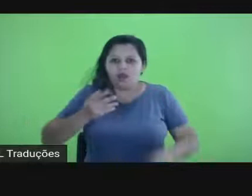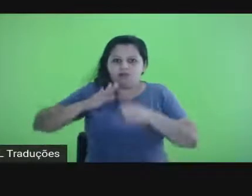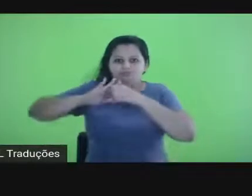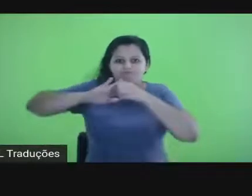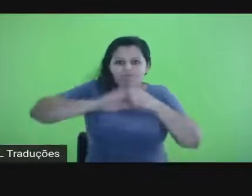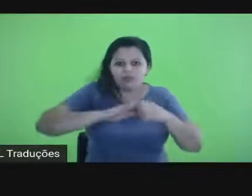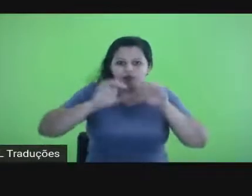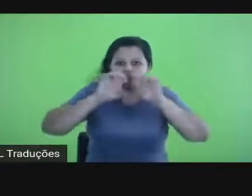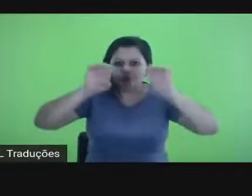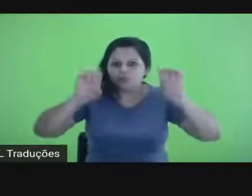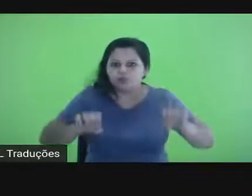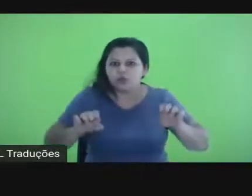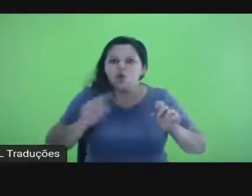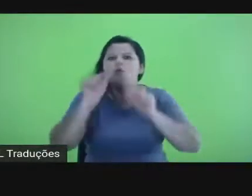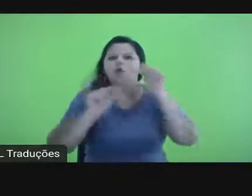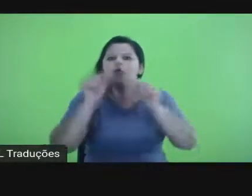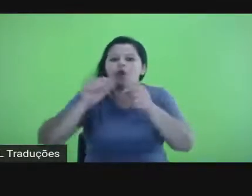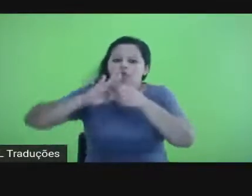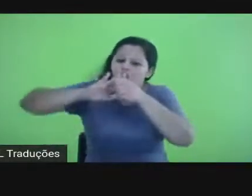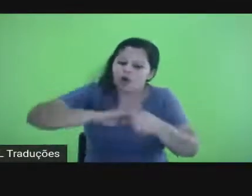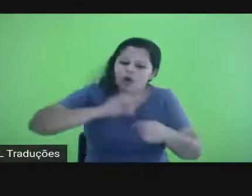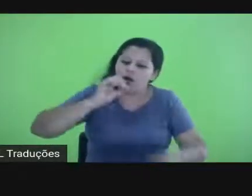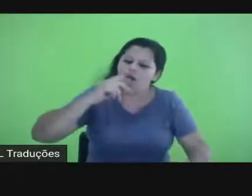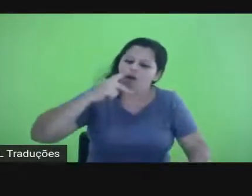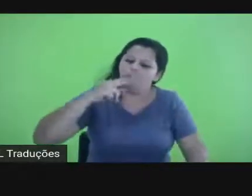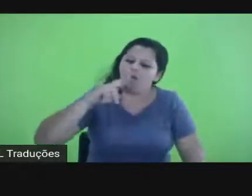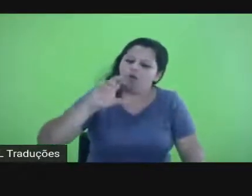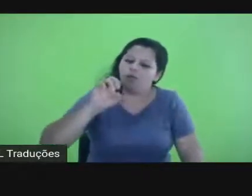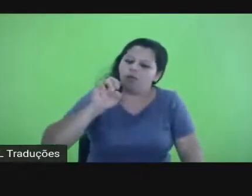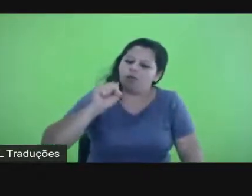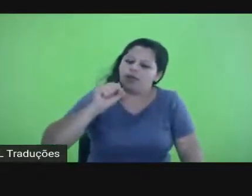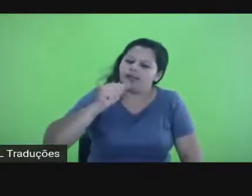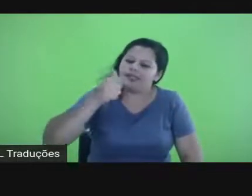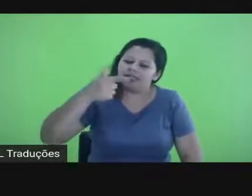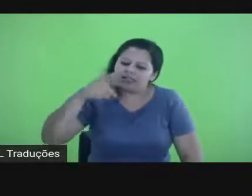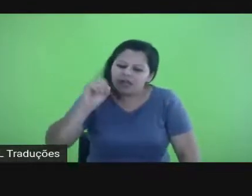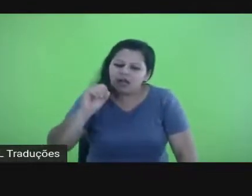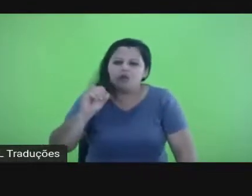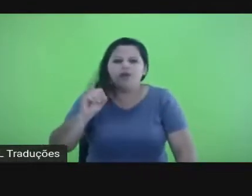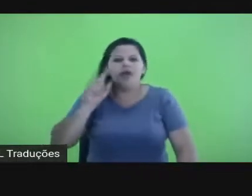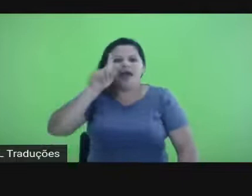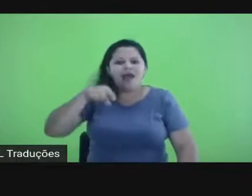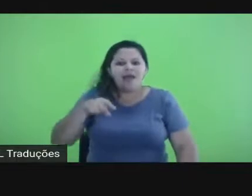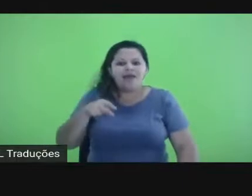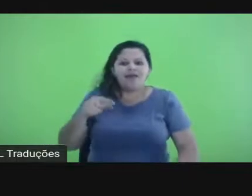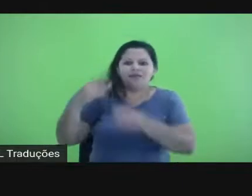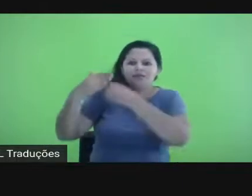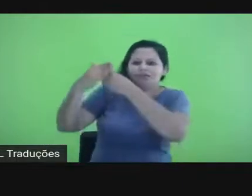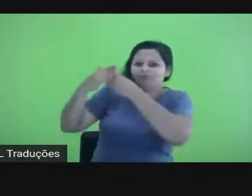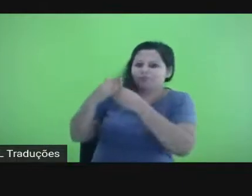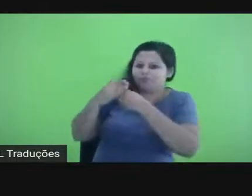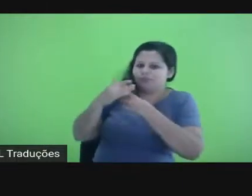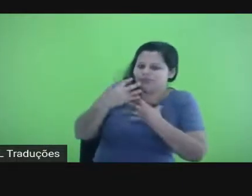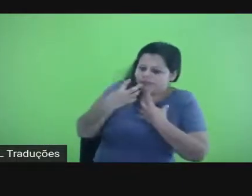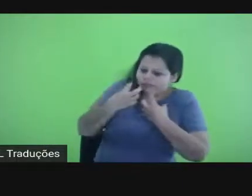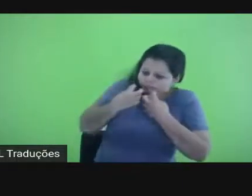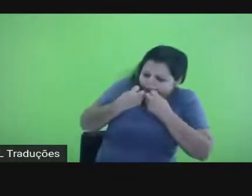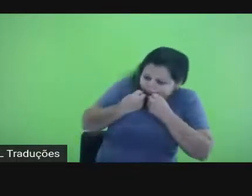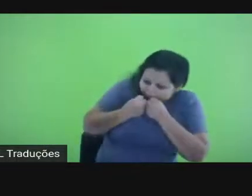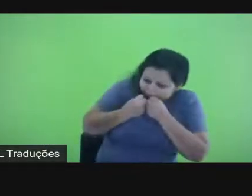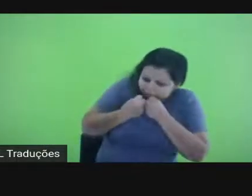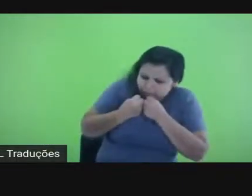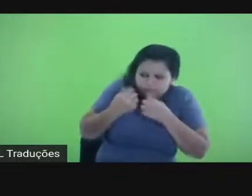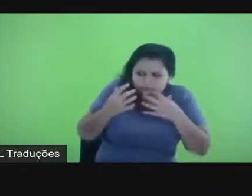tá? O que é uma opressão? É algo que te sufoca, é algo que confina, né? É algo que te coloca numa situação onde você não vê muita